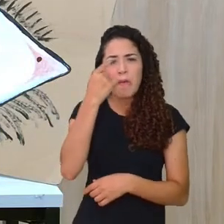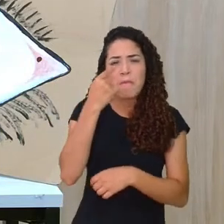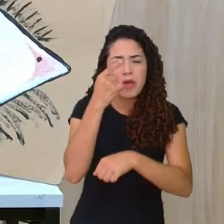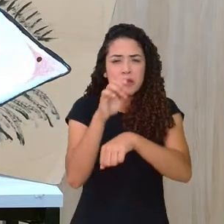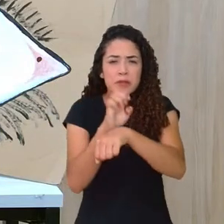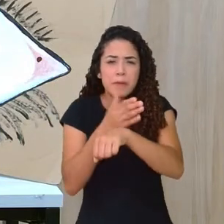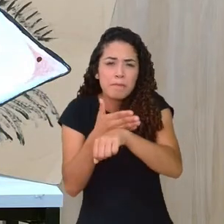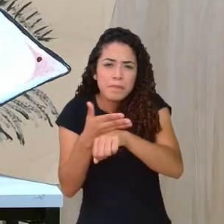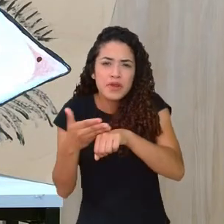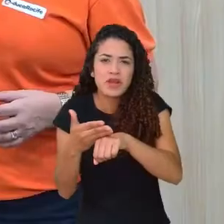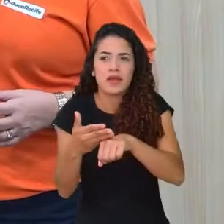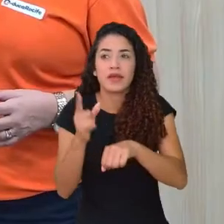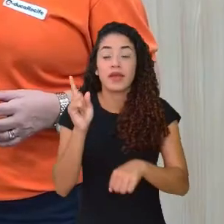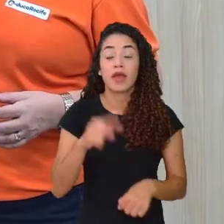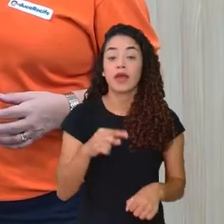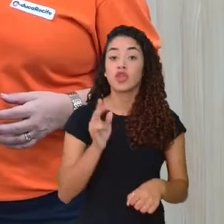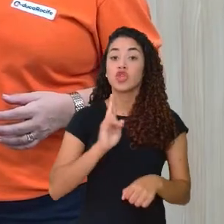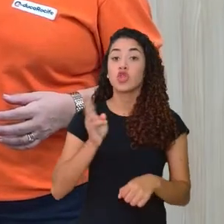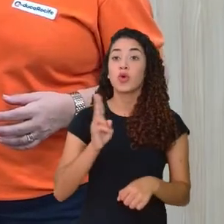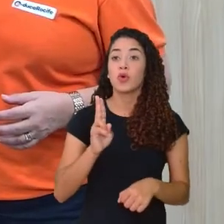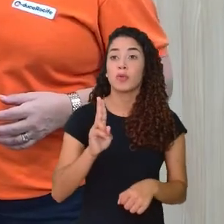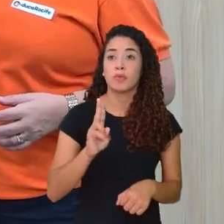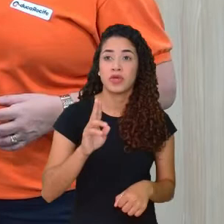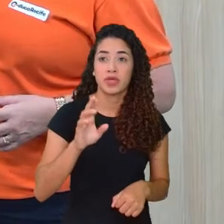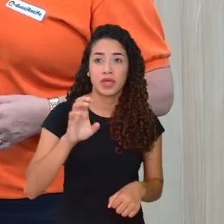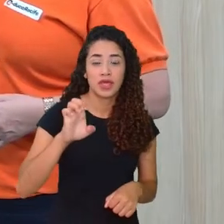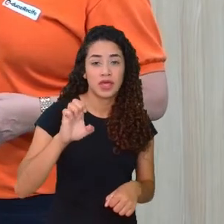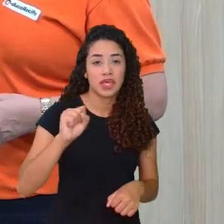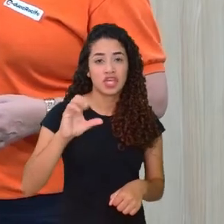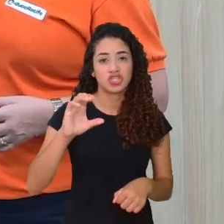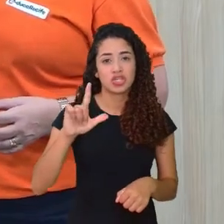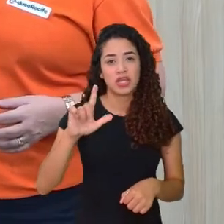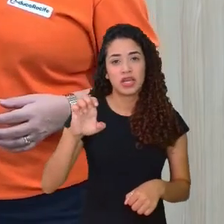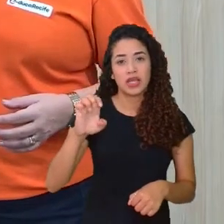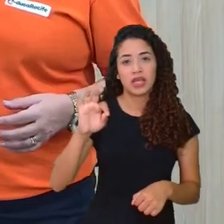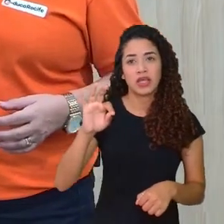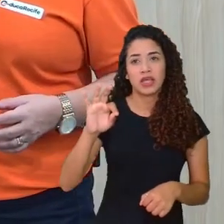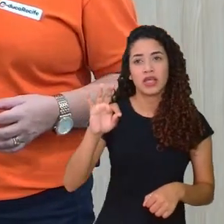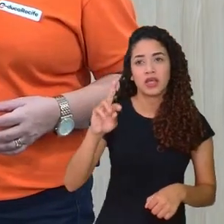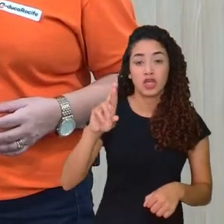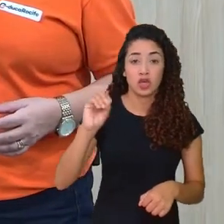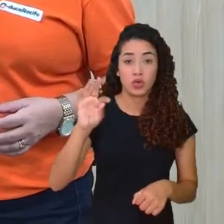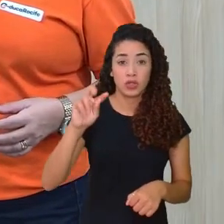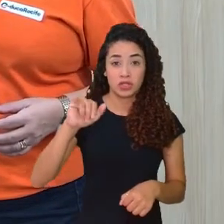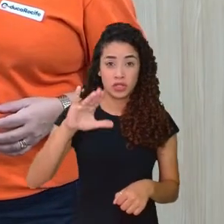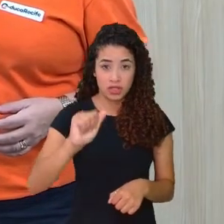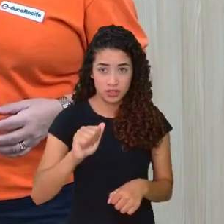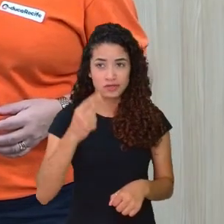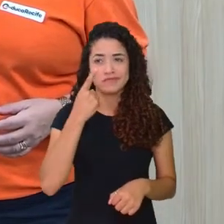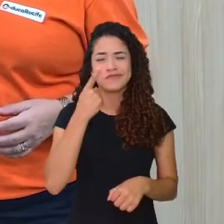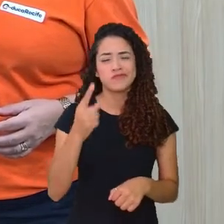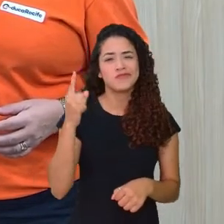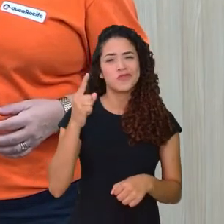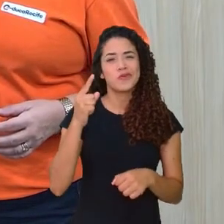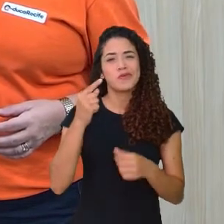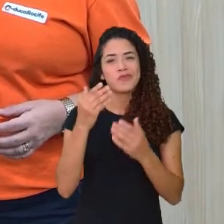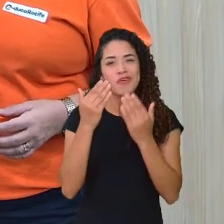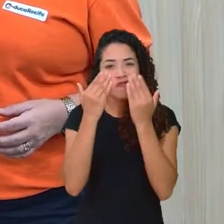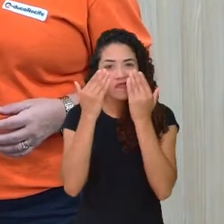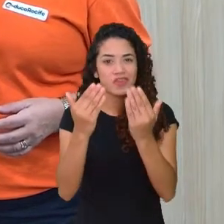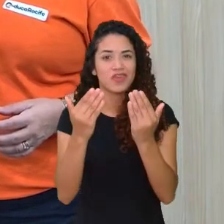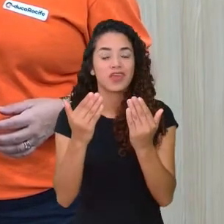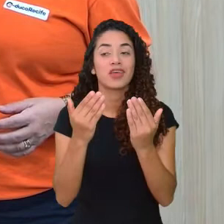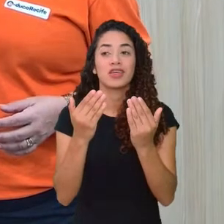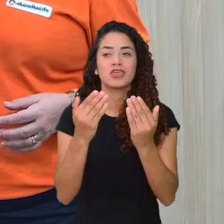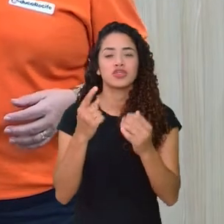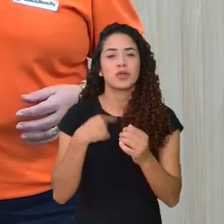olho, ela é chamada de esclerótica. Então, tudo isso aqui. Na parte, bem na frente aqui, olha, onde